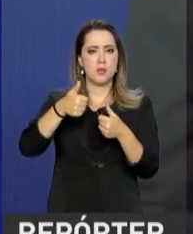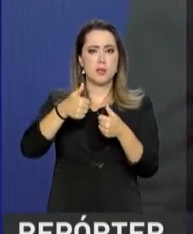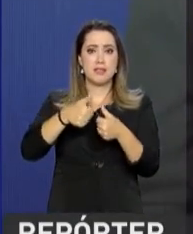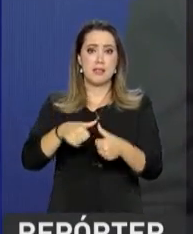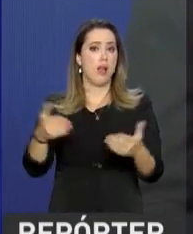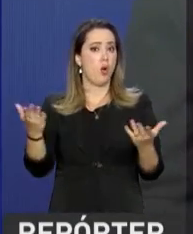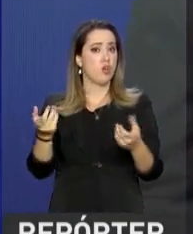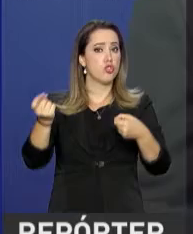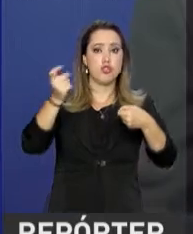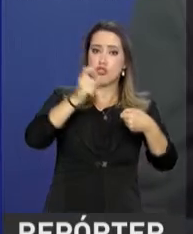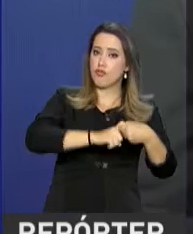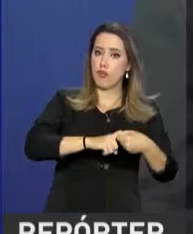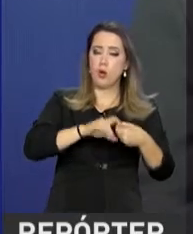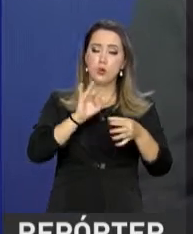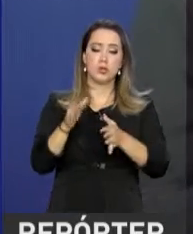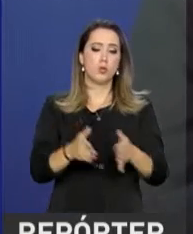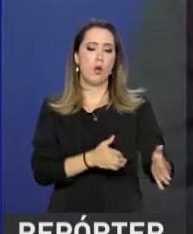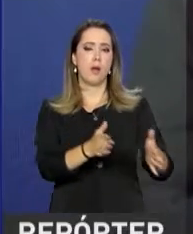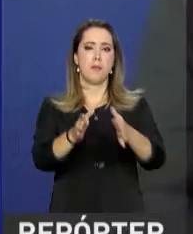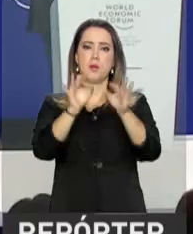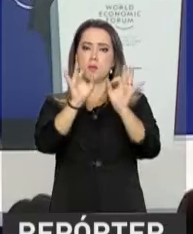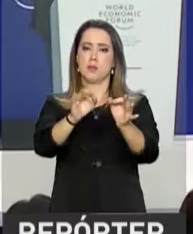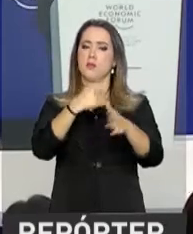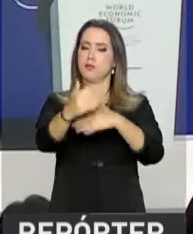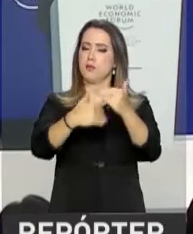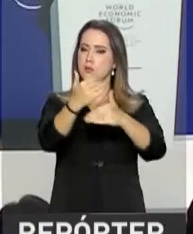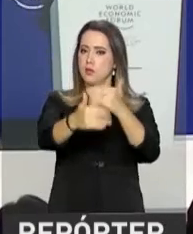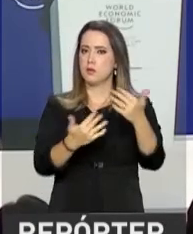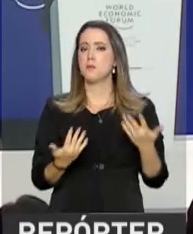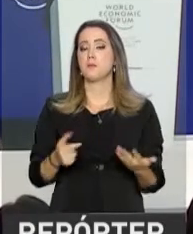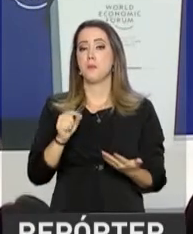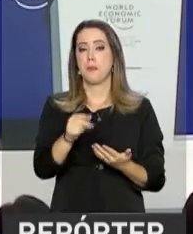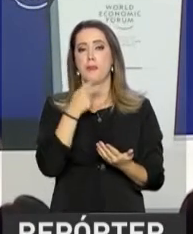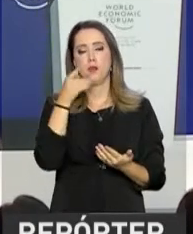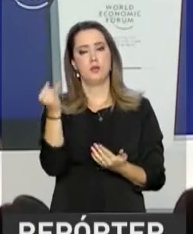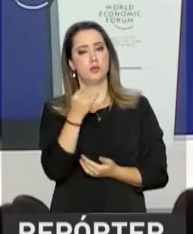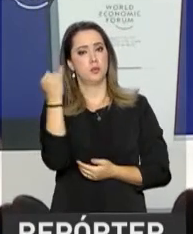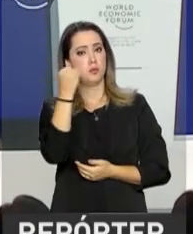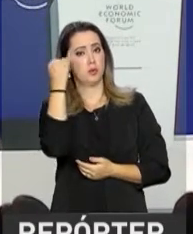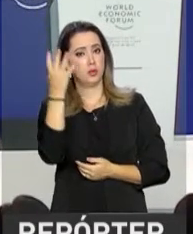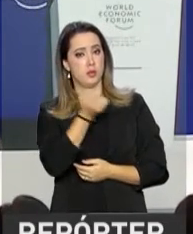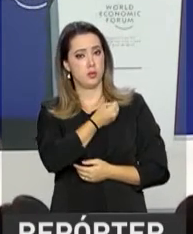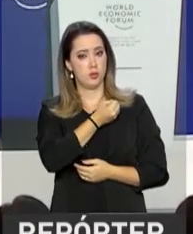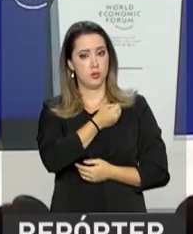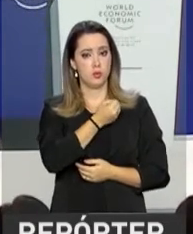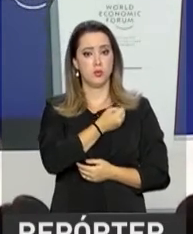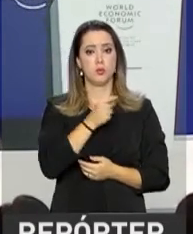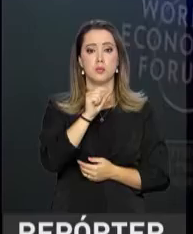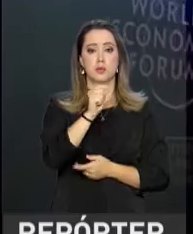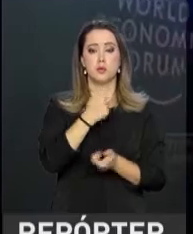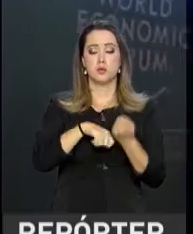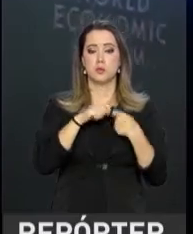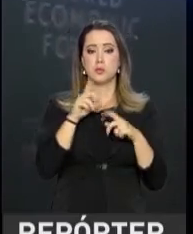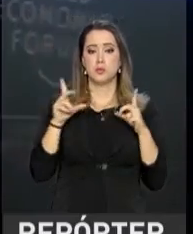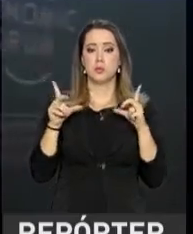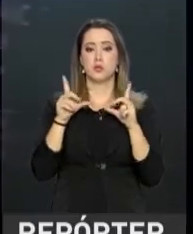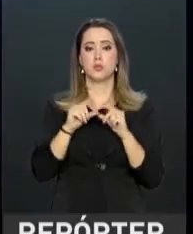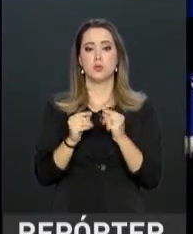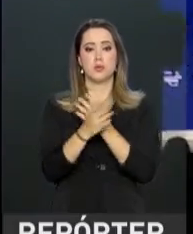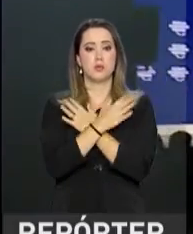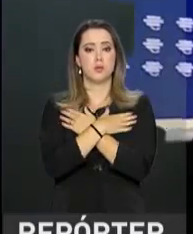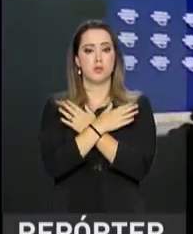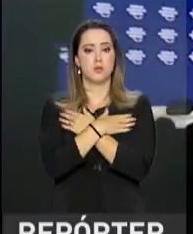o crescimento e se tornou mais eficiente destacou a recuperação de indicadores econômicos a queda do desemprego